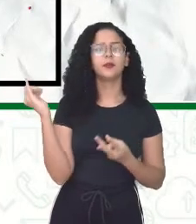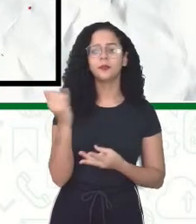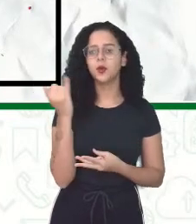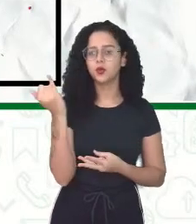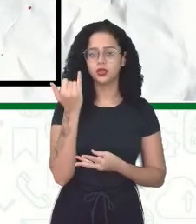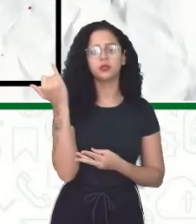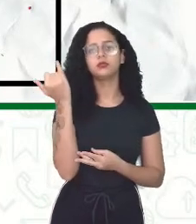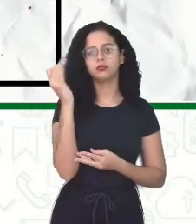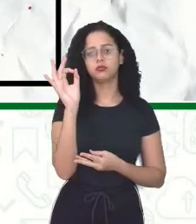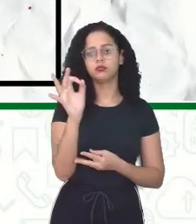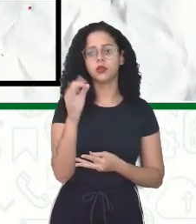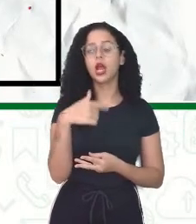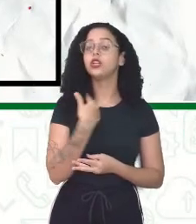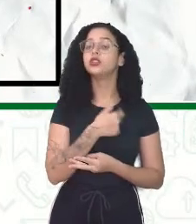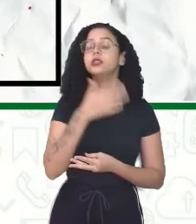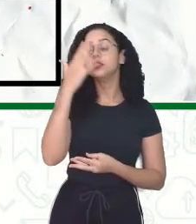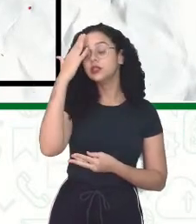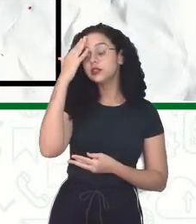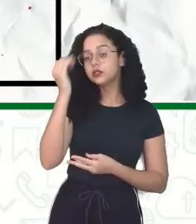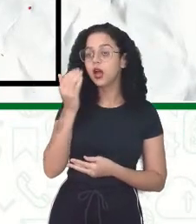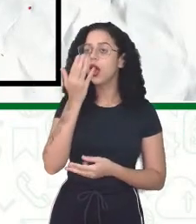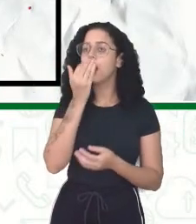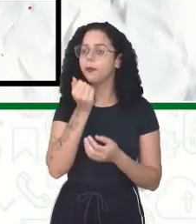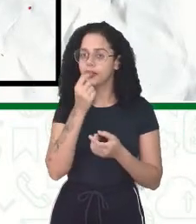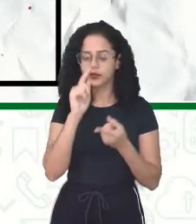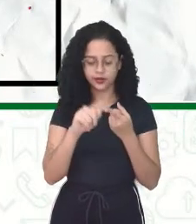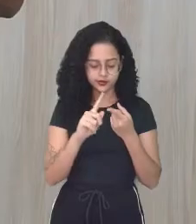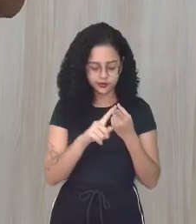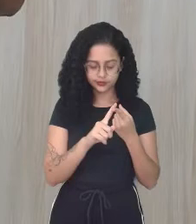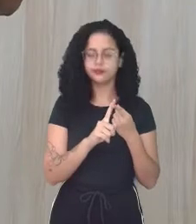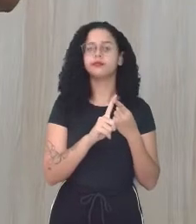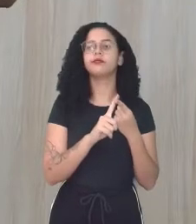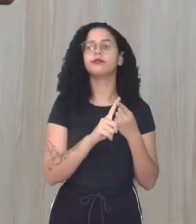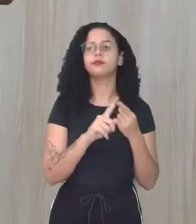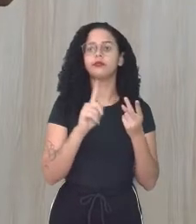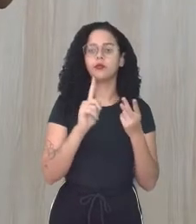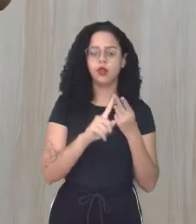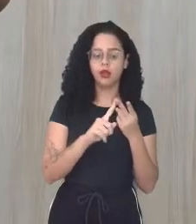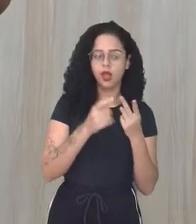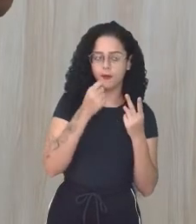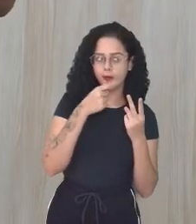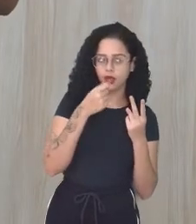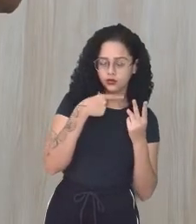fundamental, A gente sabe que alimentação e remédio,